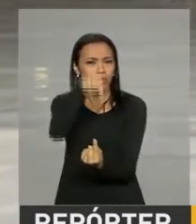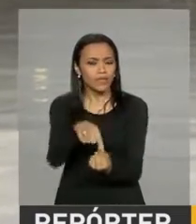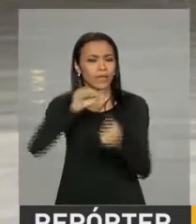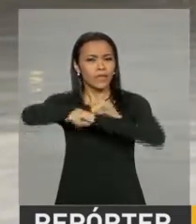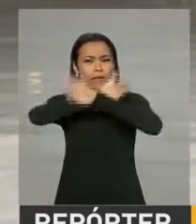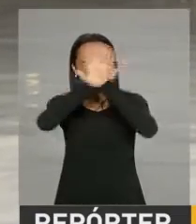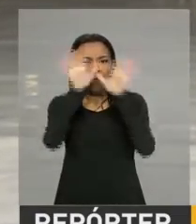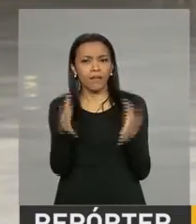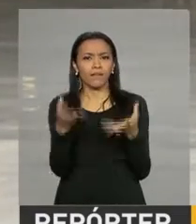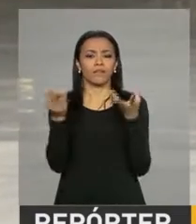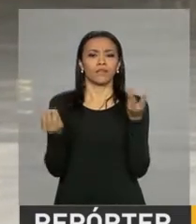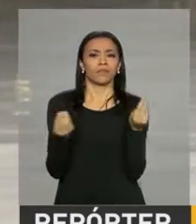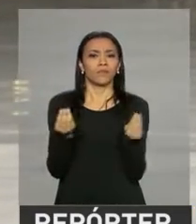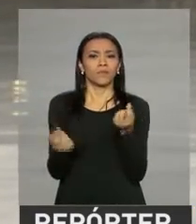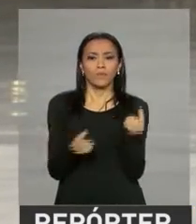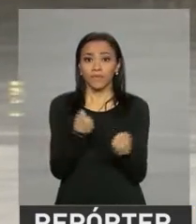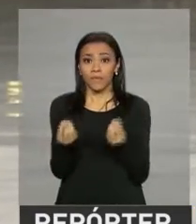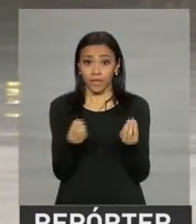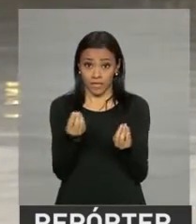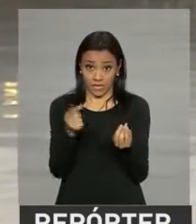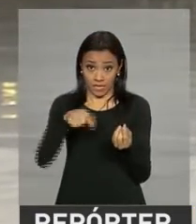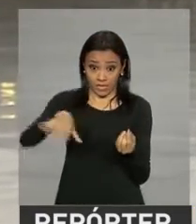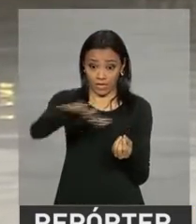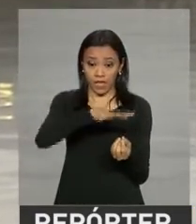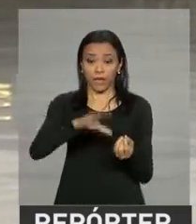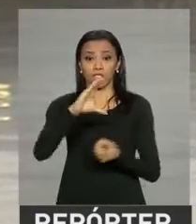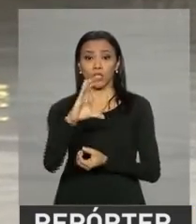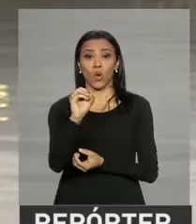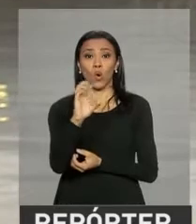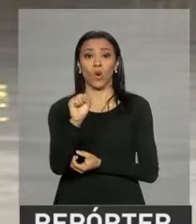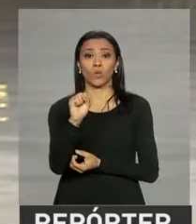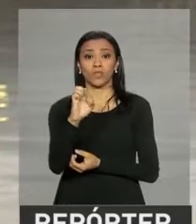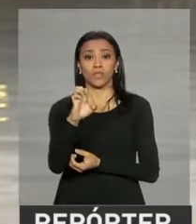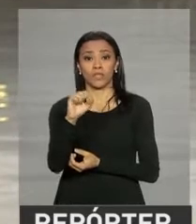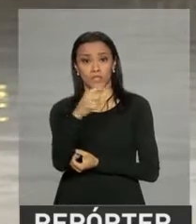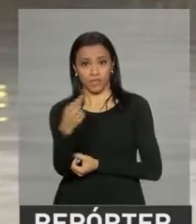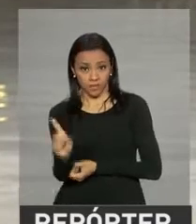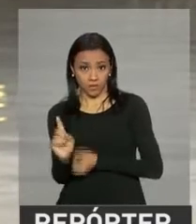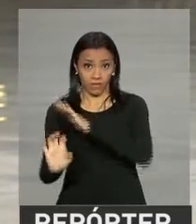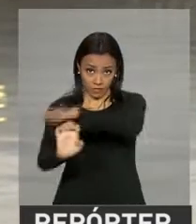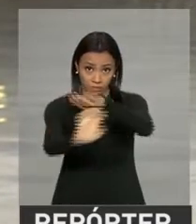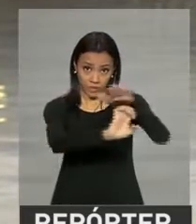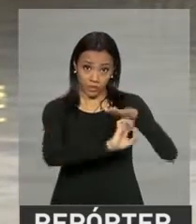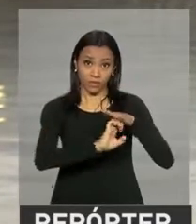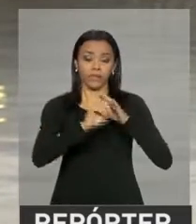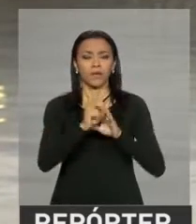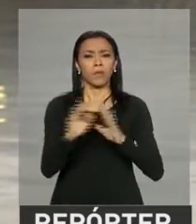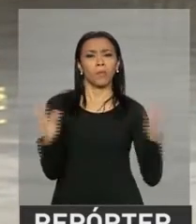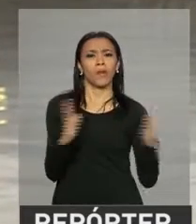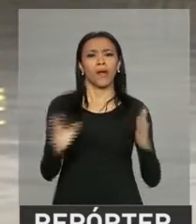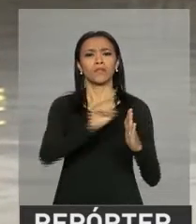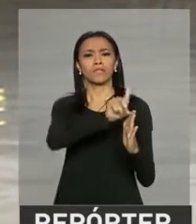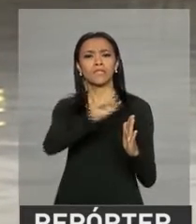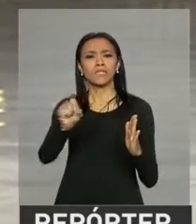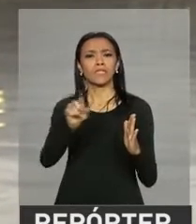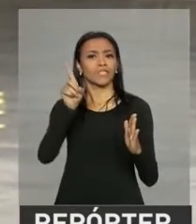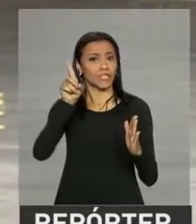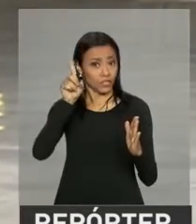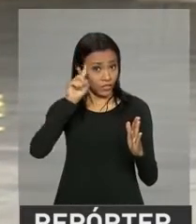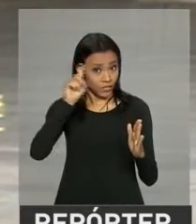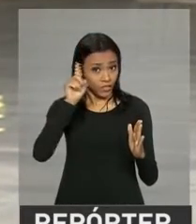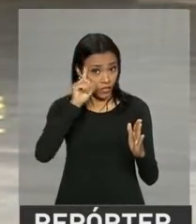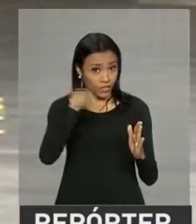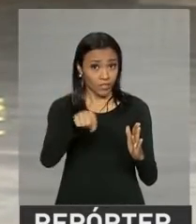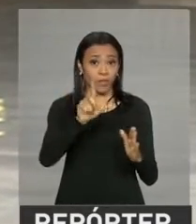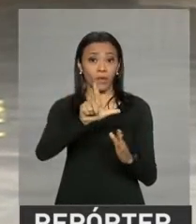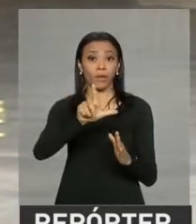e a concorrência nas concessões. O governo quer colocar um prazo mínimo de 100 dias para os leilões e de um ano, no caso